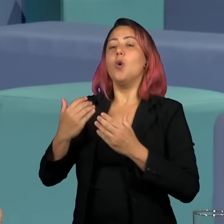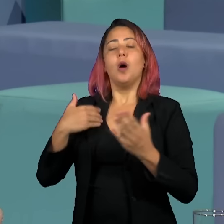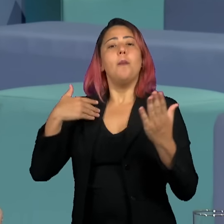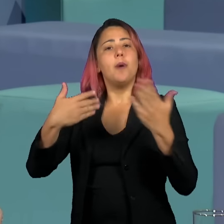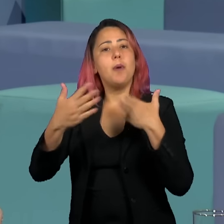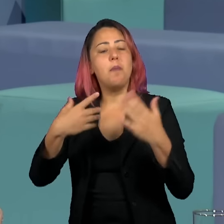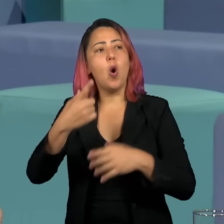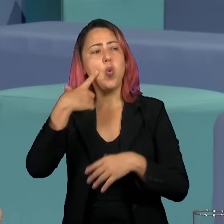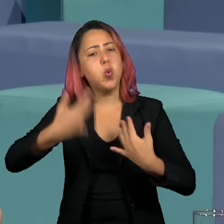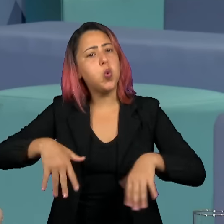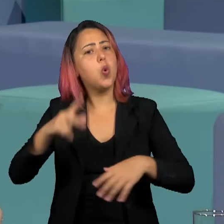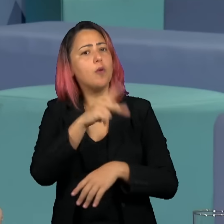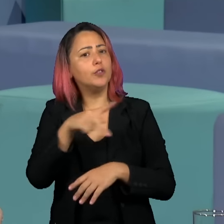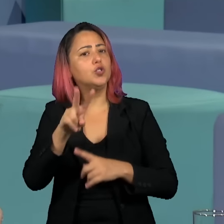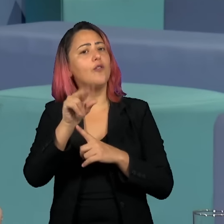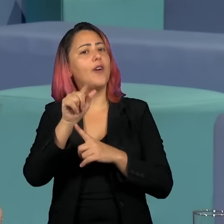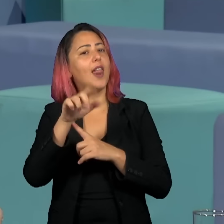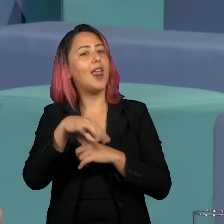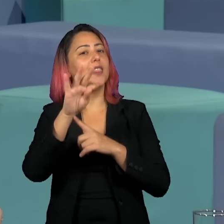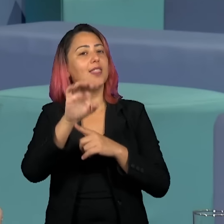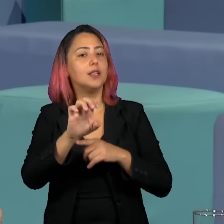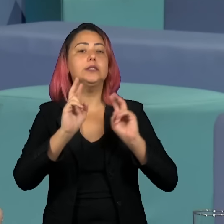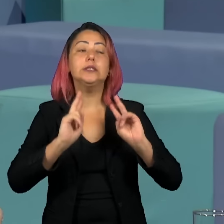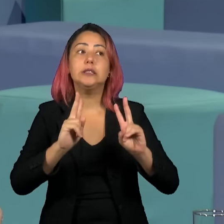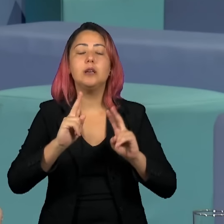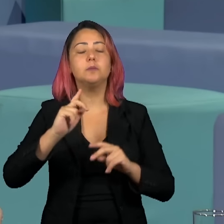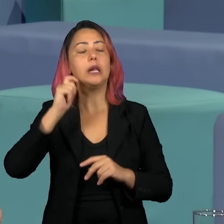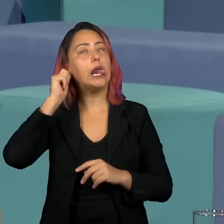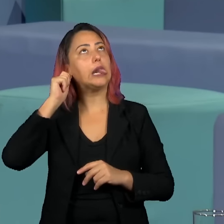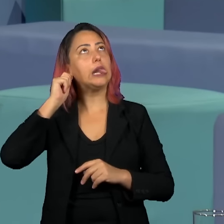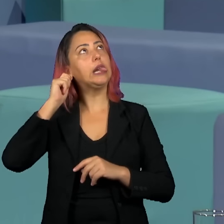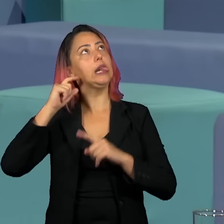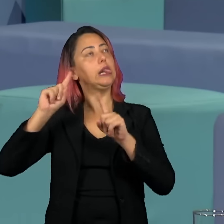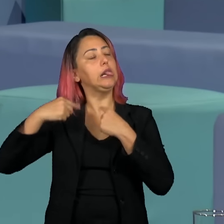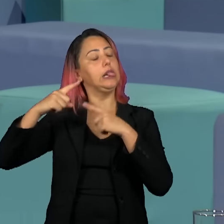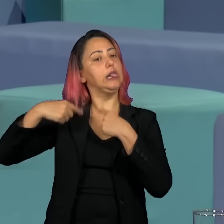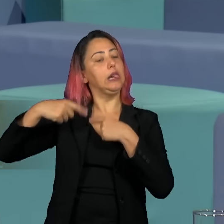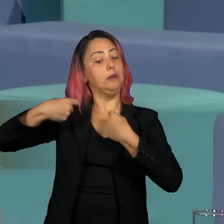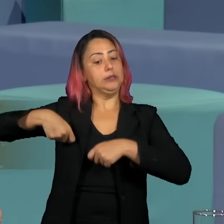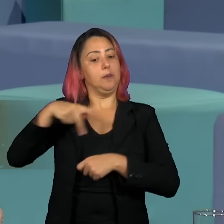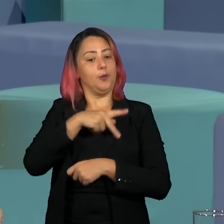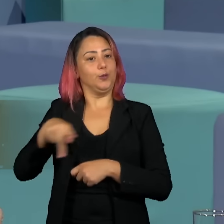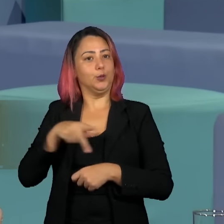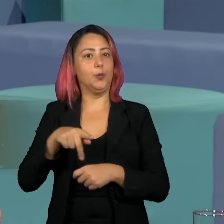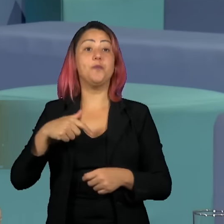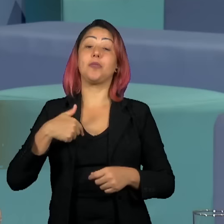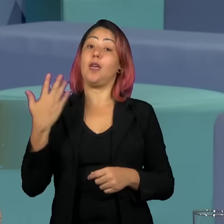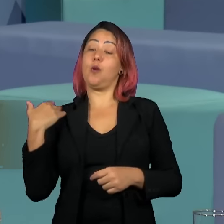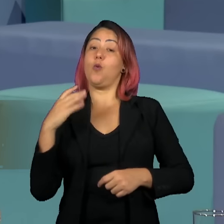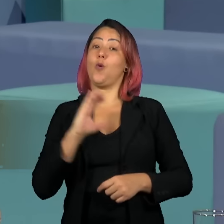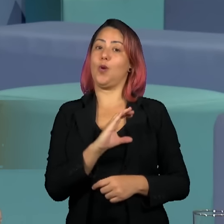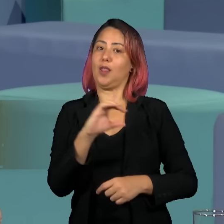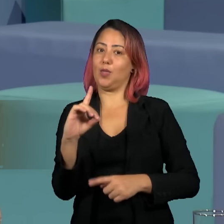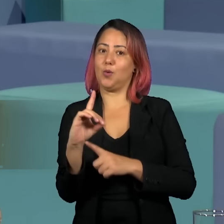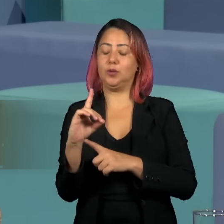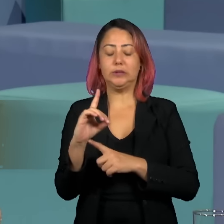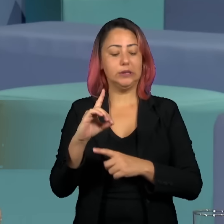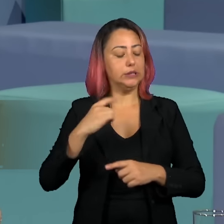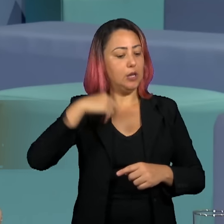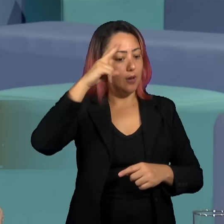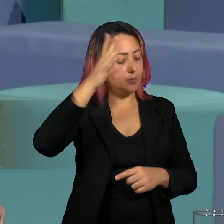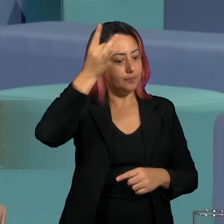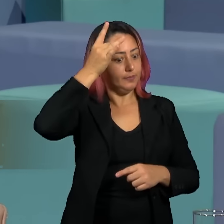o valente puxou muito a minha orelha fala tem que ter Professor aqui tem que ter Professor aqui né Eu como coordenador tinha essa tarefa do Valente traga os